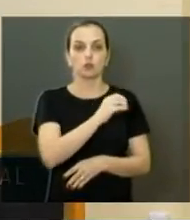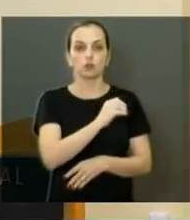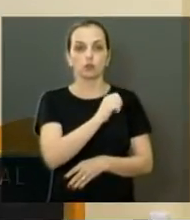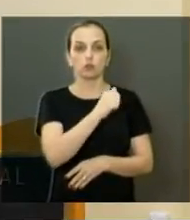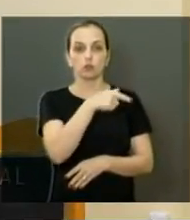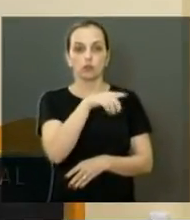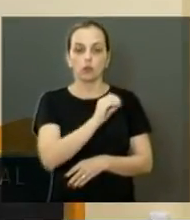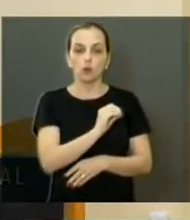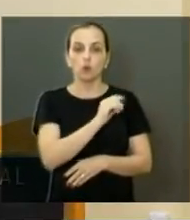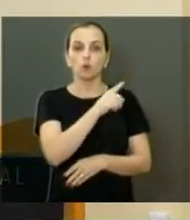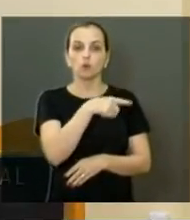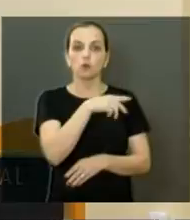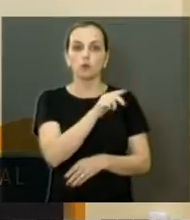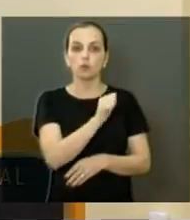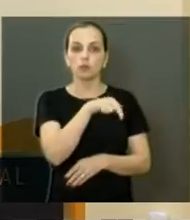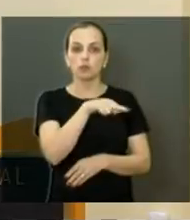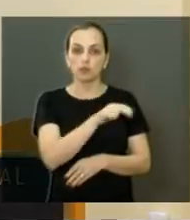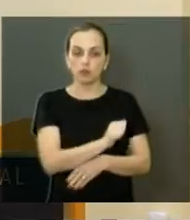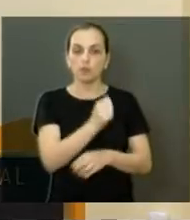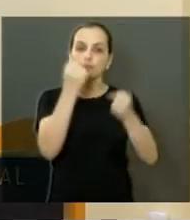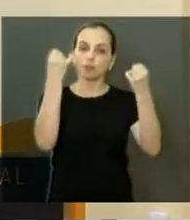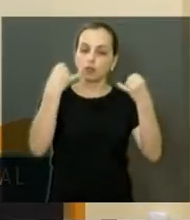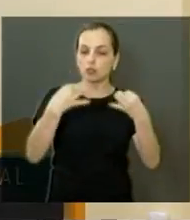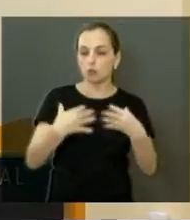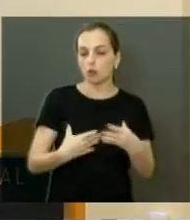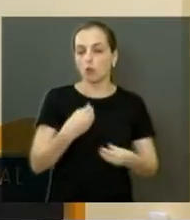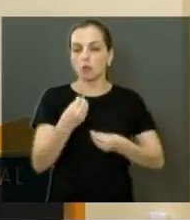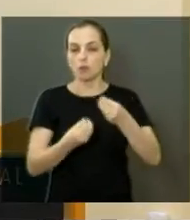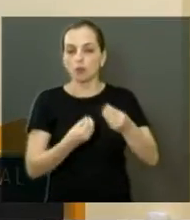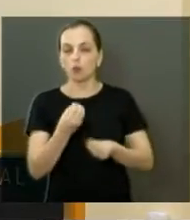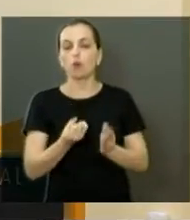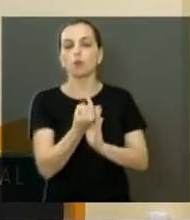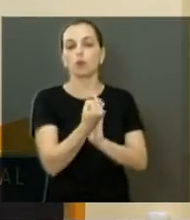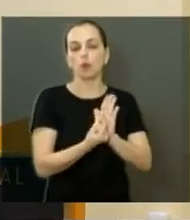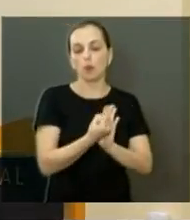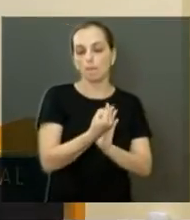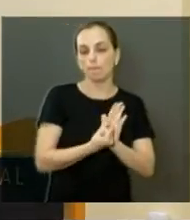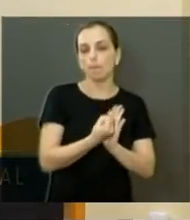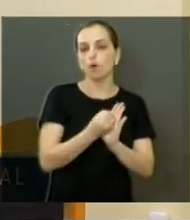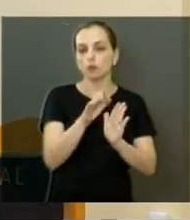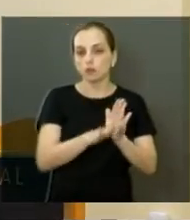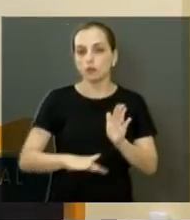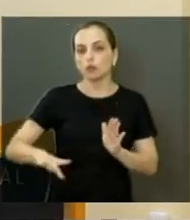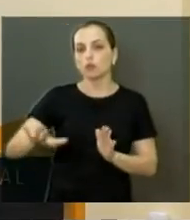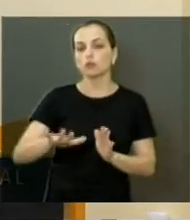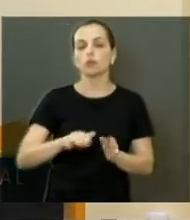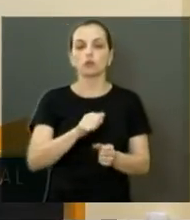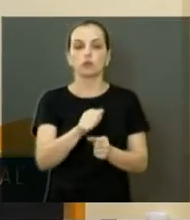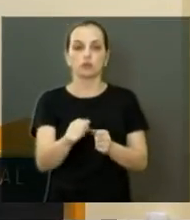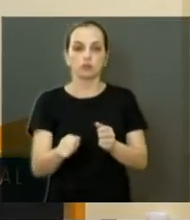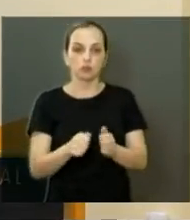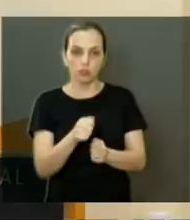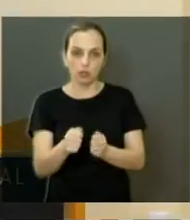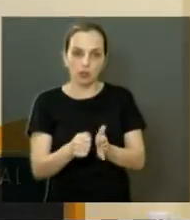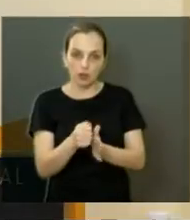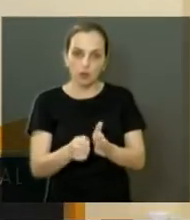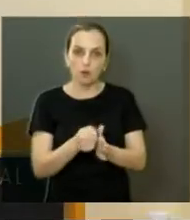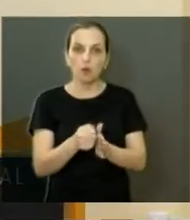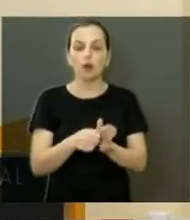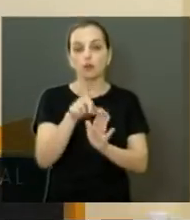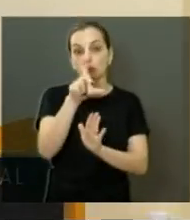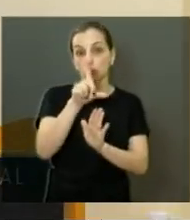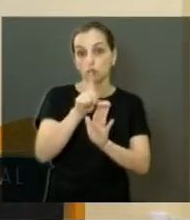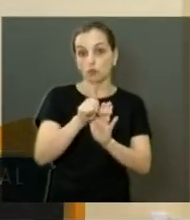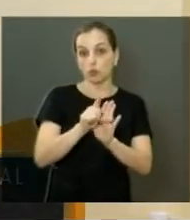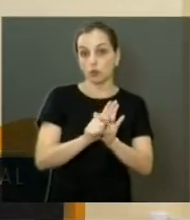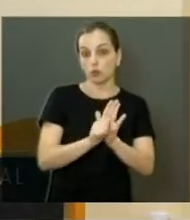importante exposição sobre a questão tributária na nossa região, que foi um dos temas tratados, foi a redução da carga